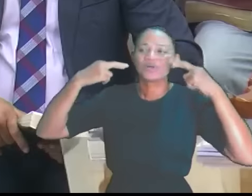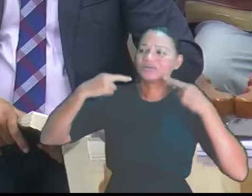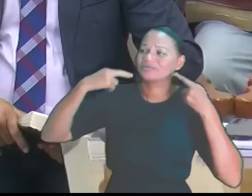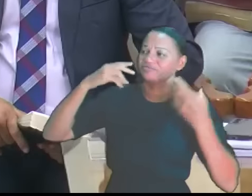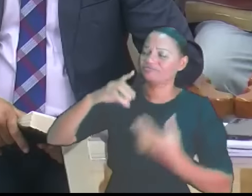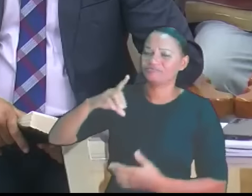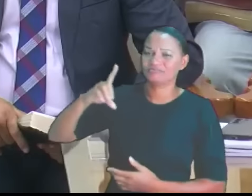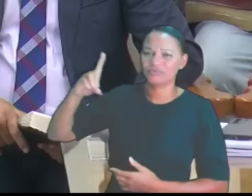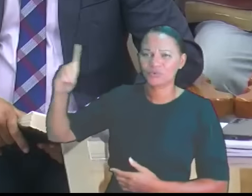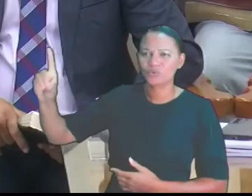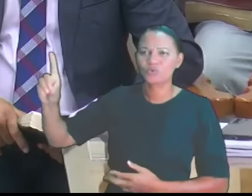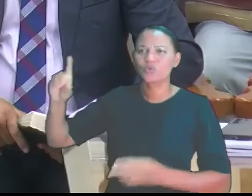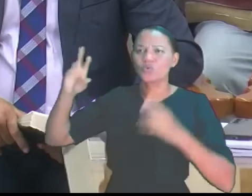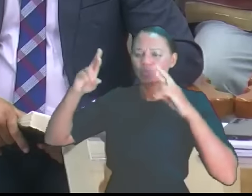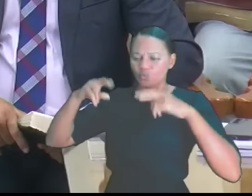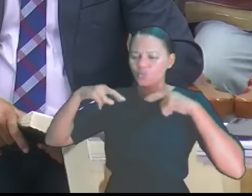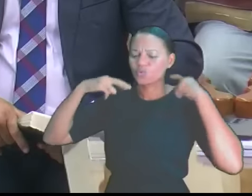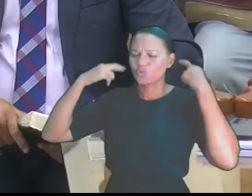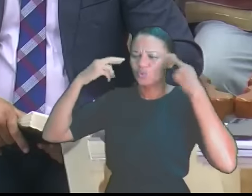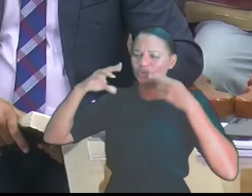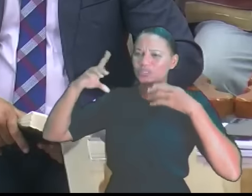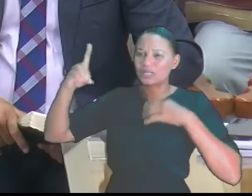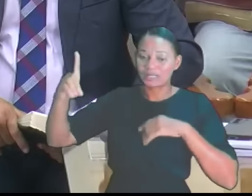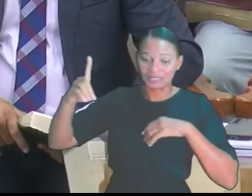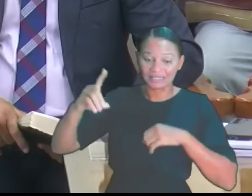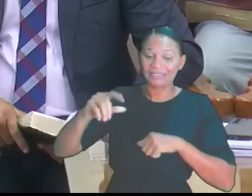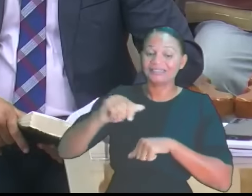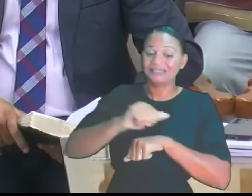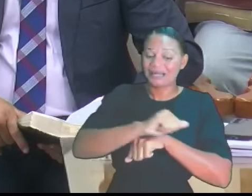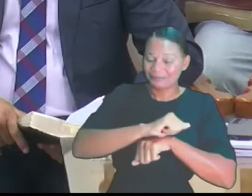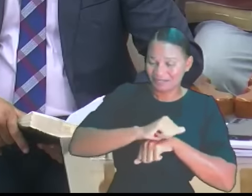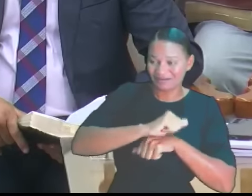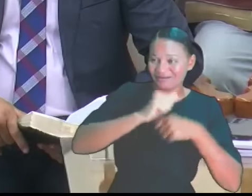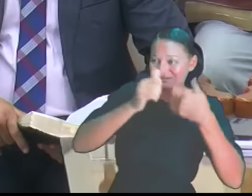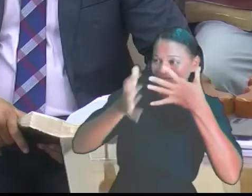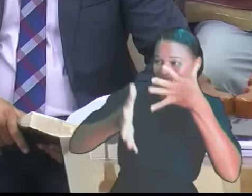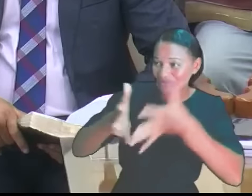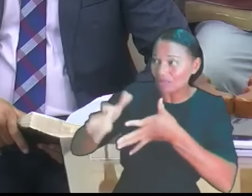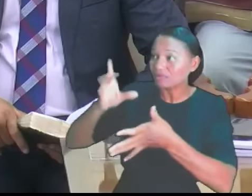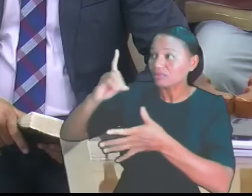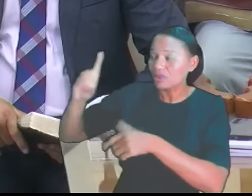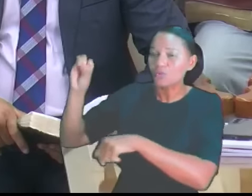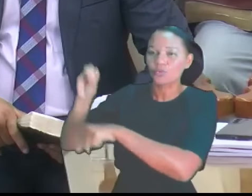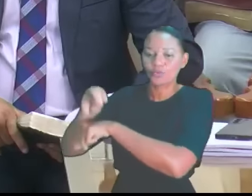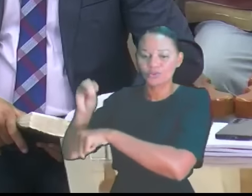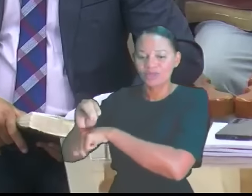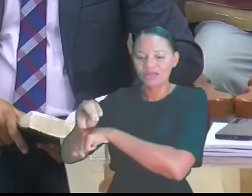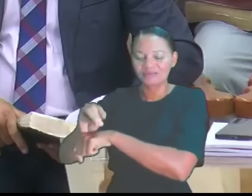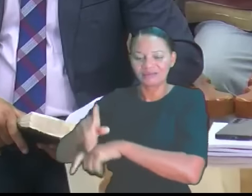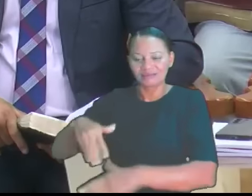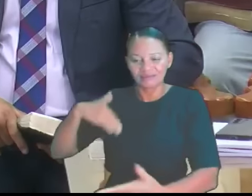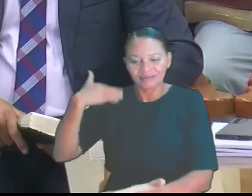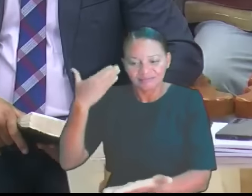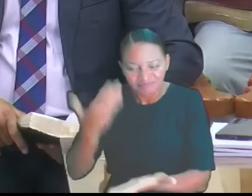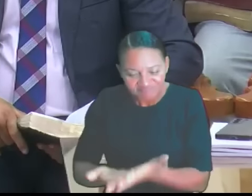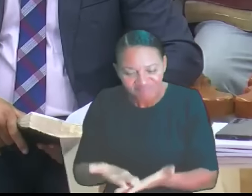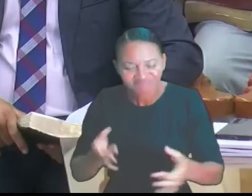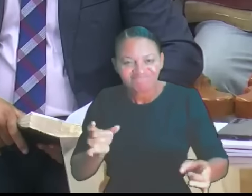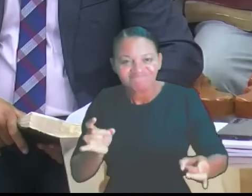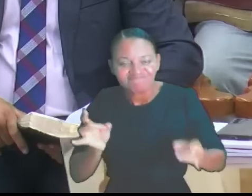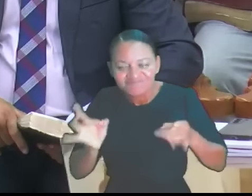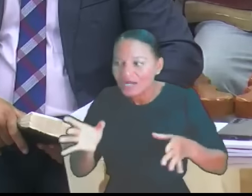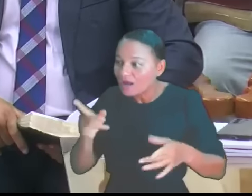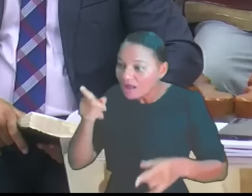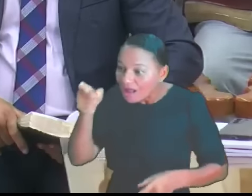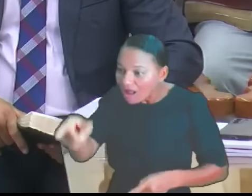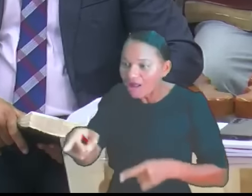Deus. Aquele Cordeiro que Abraão disse: Deus proverá. João diz: Proveu mesmo. Olha ele aí, ó. Olha ele aí. É ele. É ele. É ele.